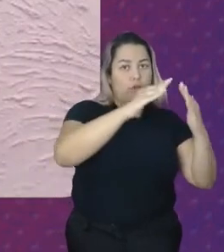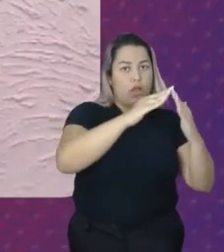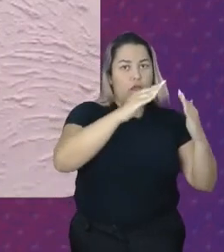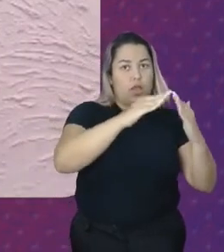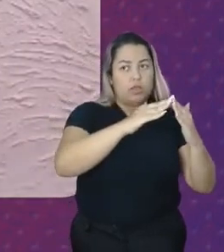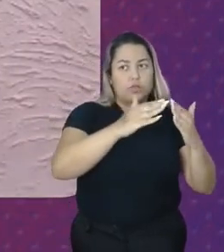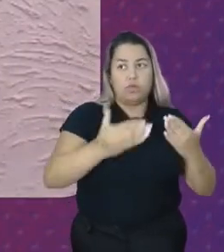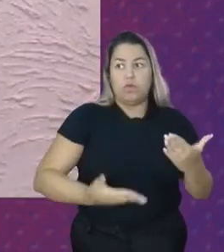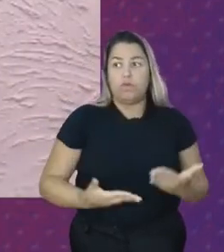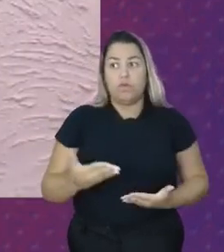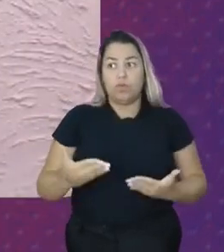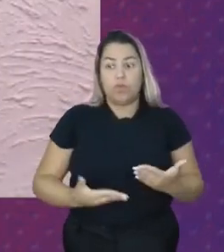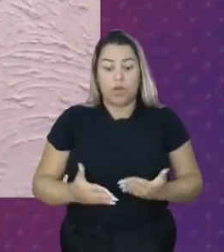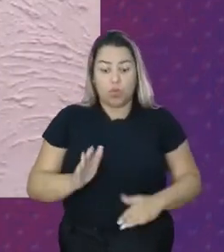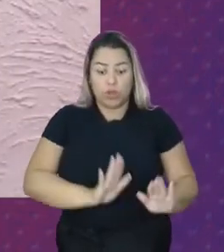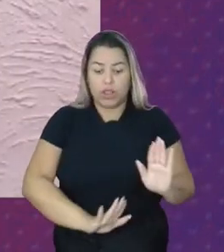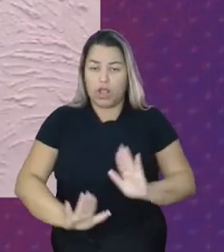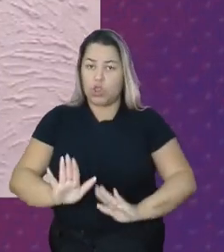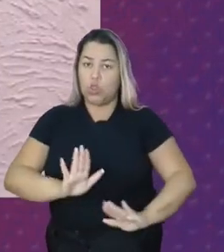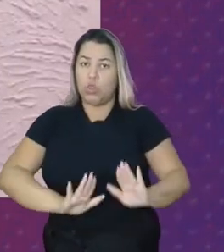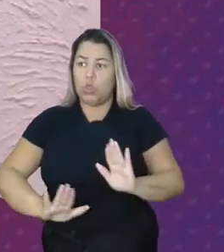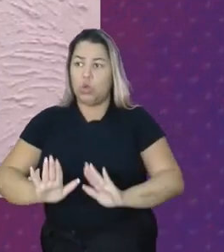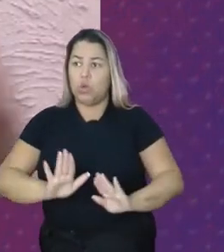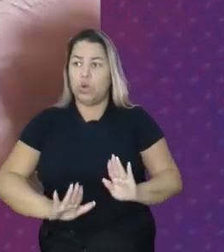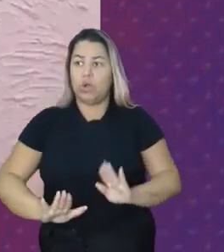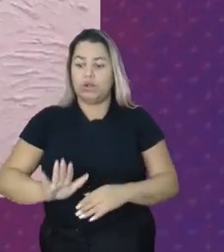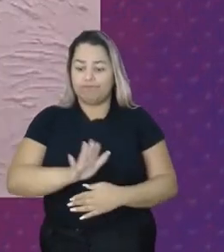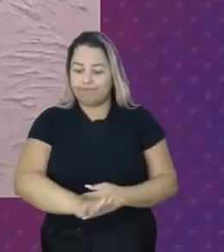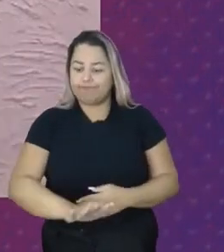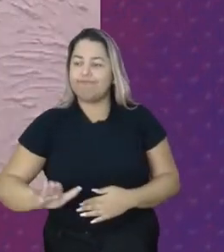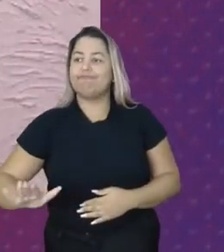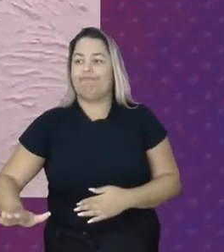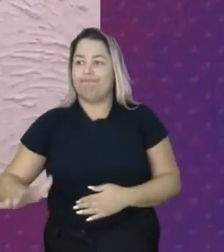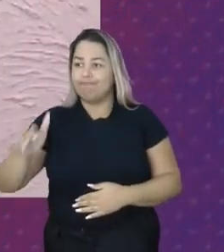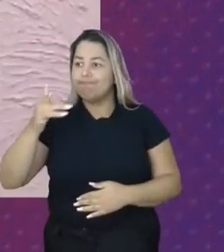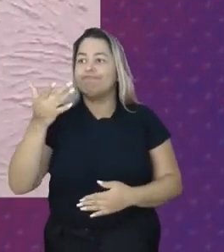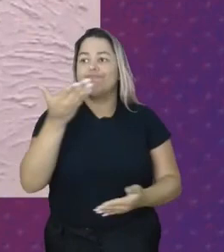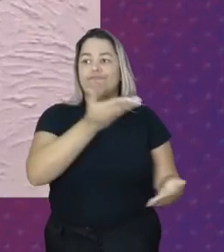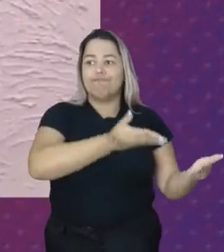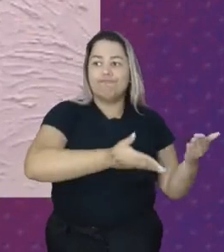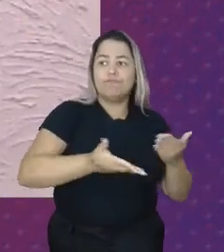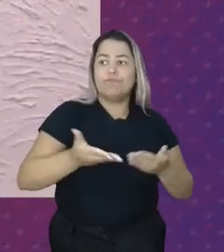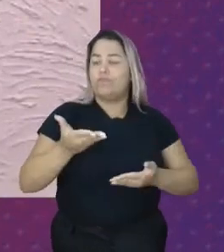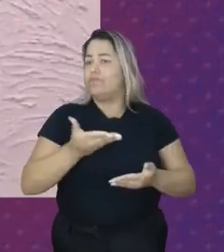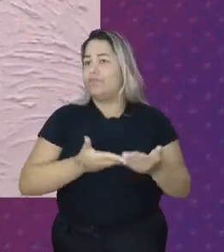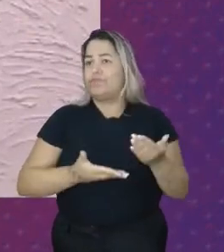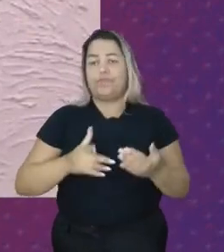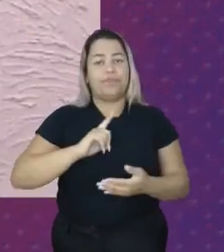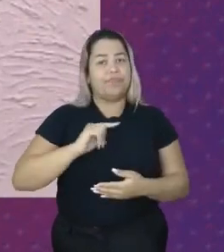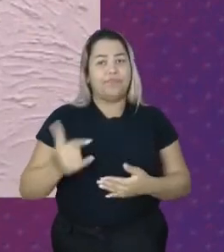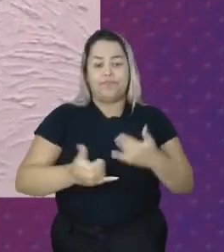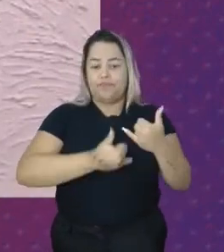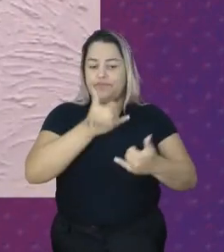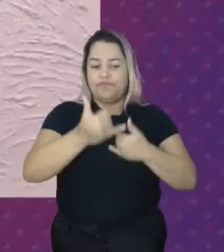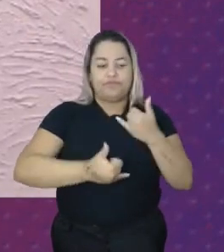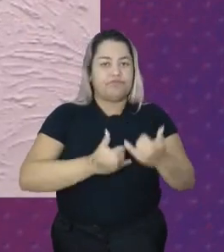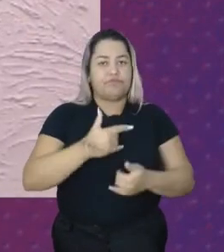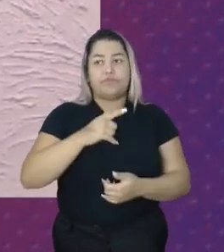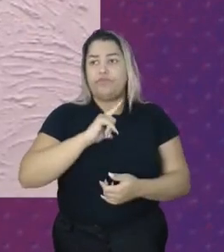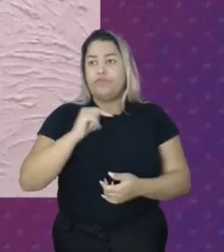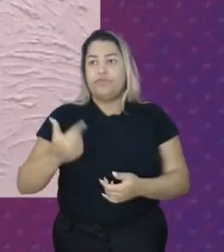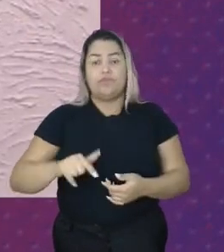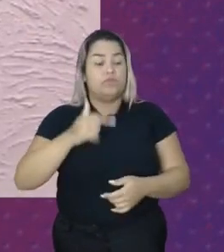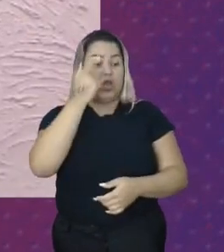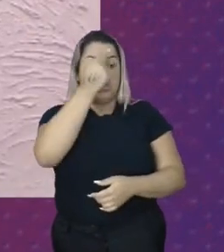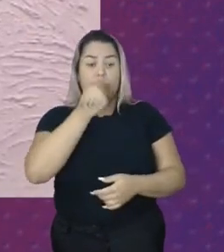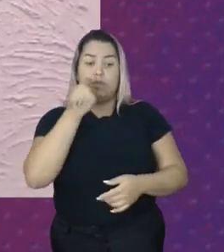vira uma babá. Aquela criança cuida de outra criança. E ela não tem tempo de brincar, não tem tempo de estudar, não tem tempo